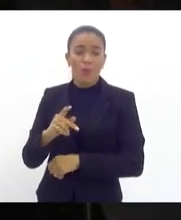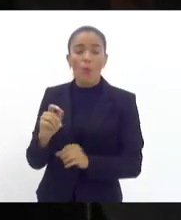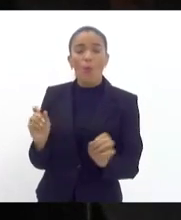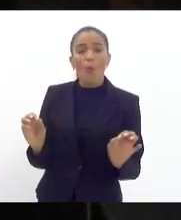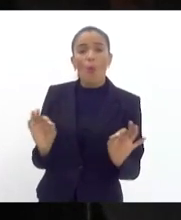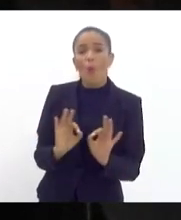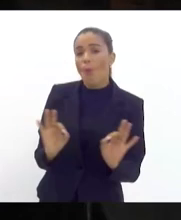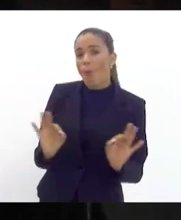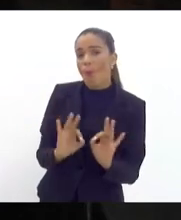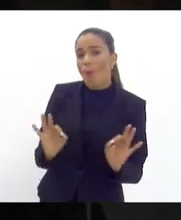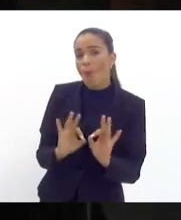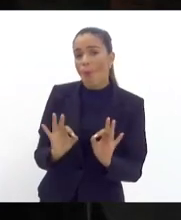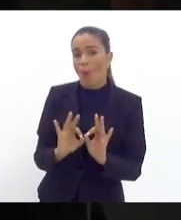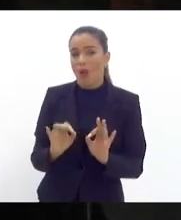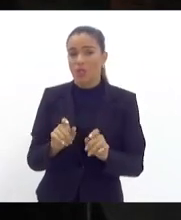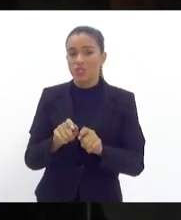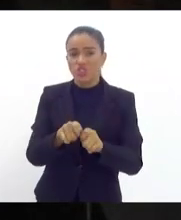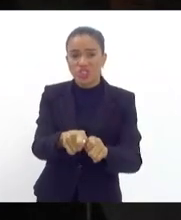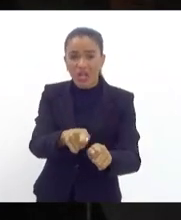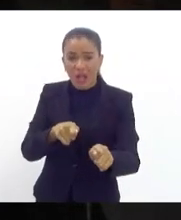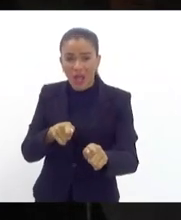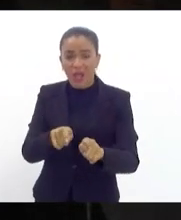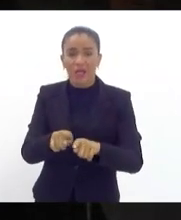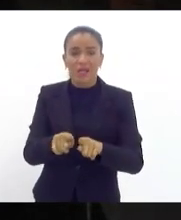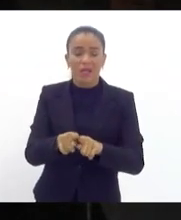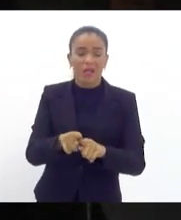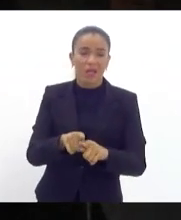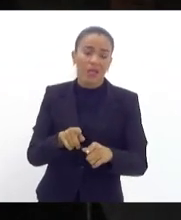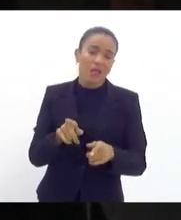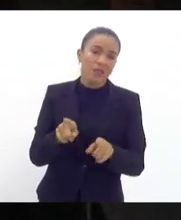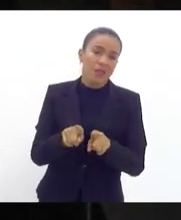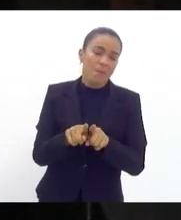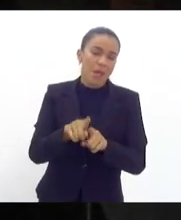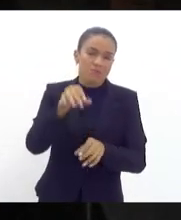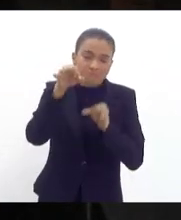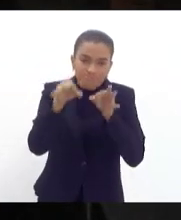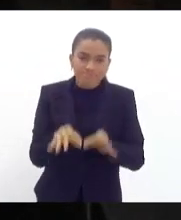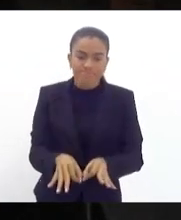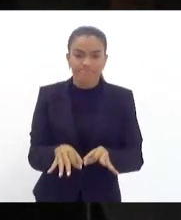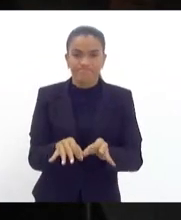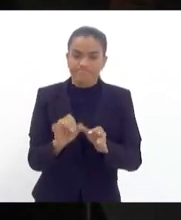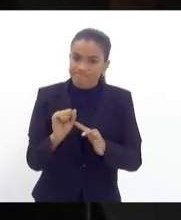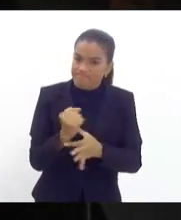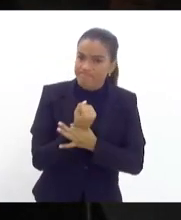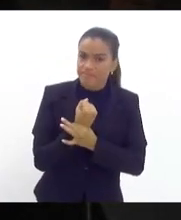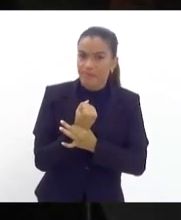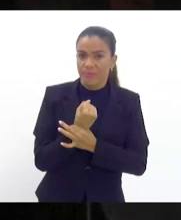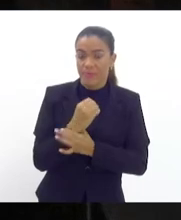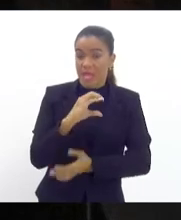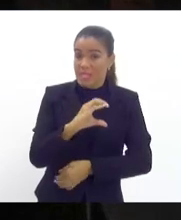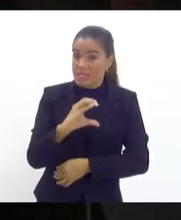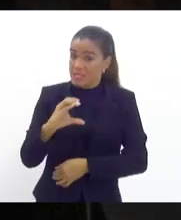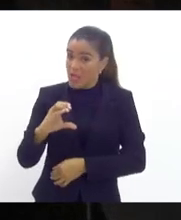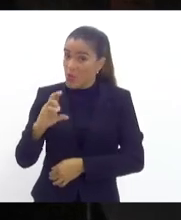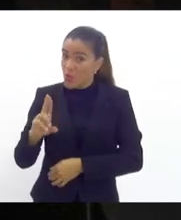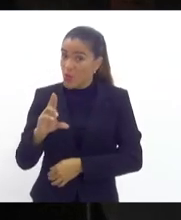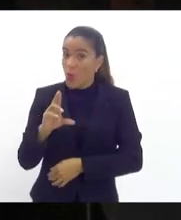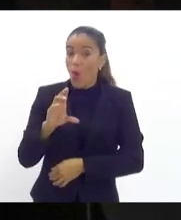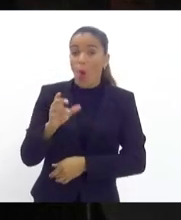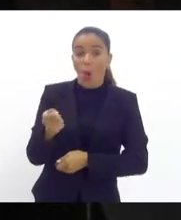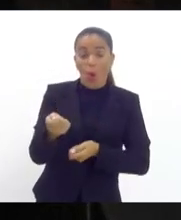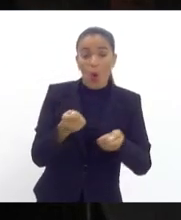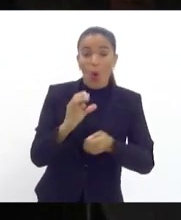tipo de lacre de autoridade e de legitimidade que é cccutem a Controladoria